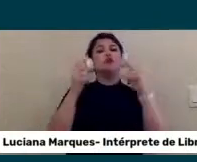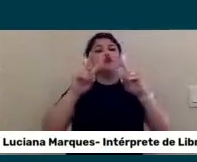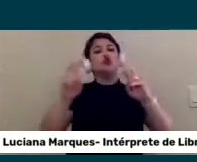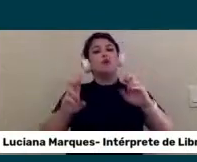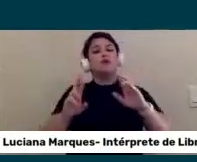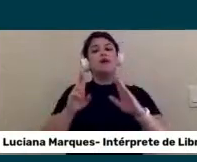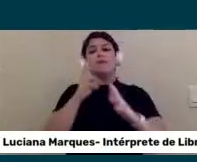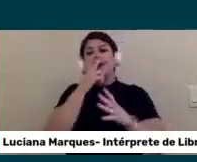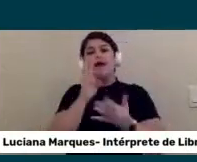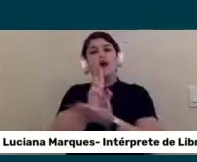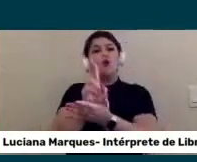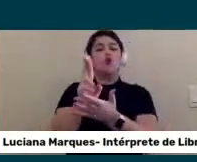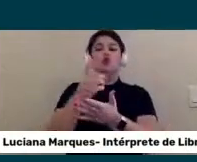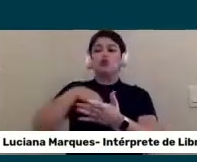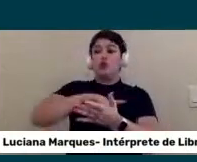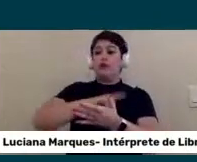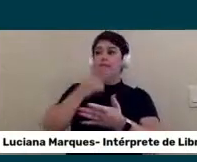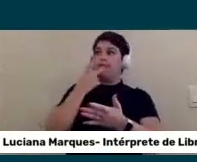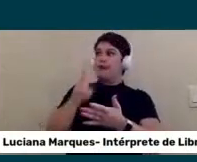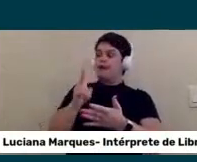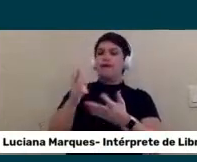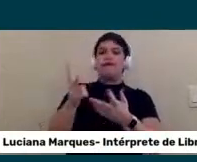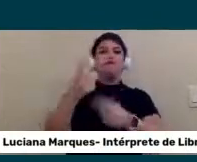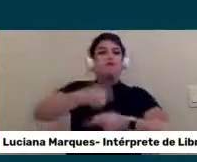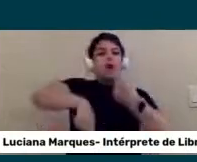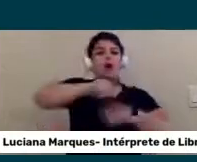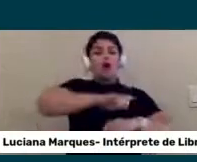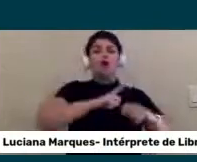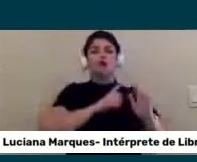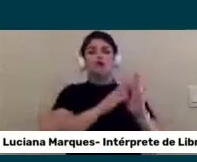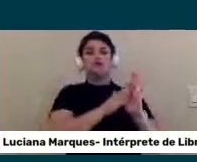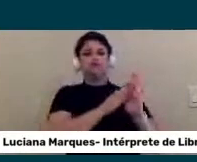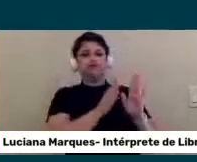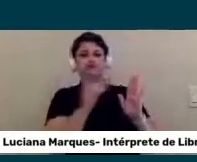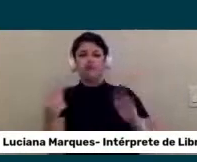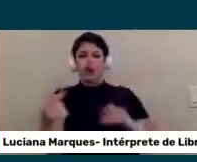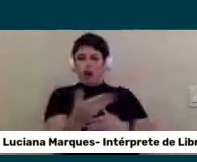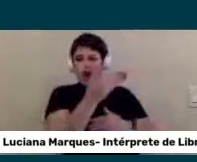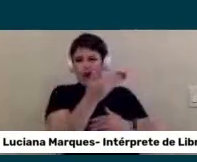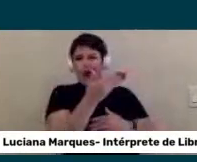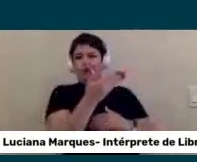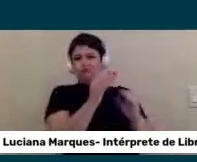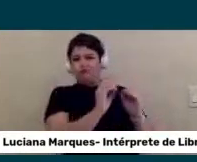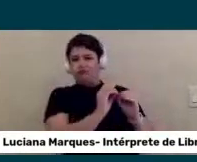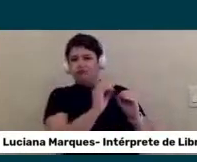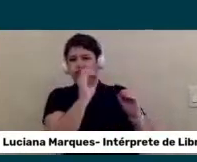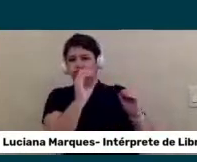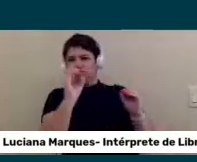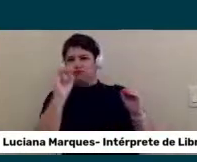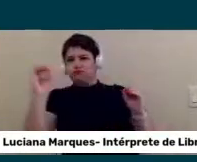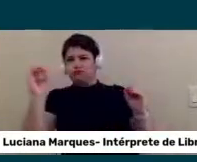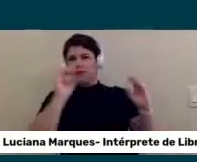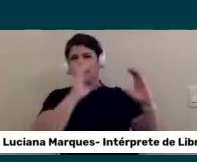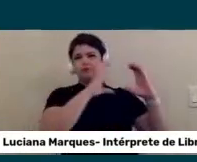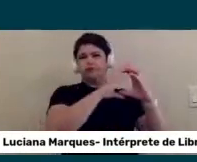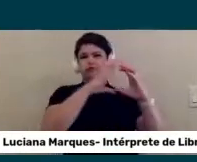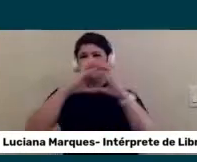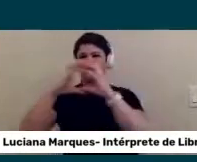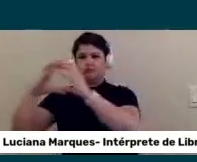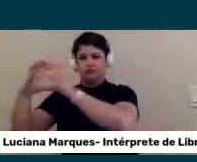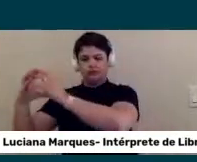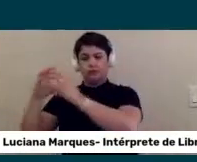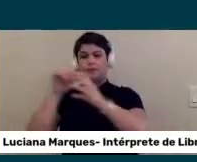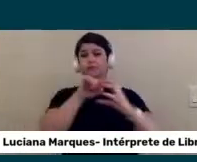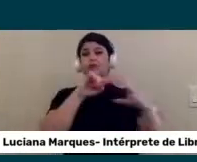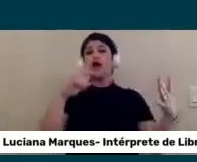industrial. Então, você tem os negócios, e os negócios são impulsionados pelas tecnologias, né? Que vai criar o que a gente chama de ativos digitais. Só que o que acontece